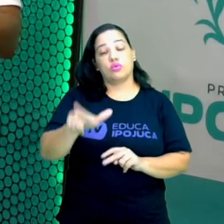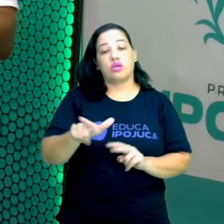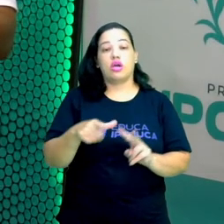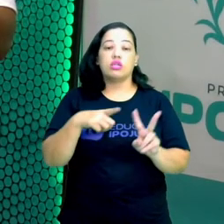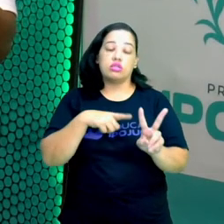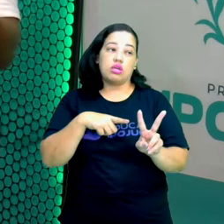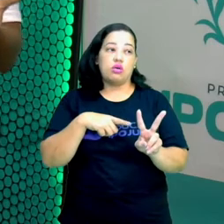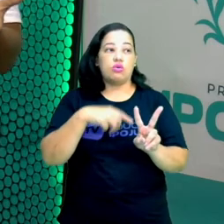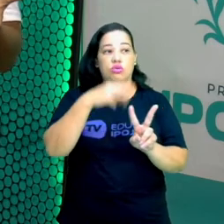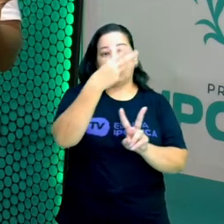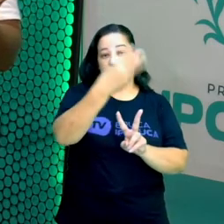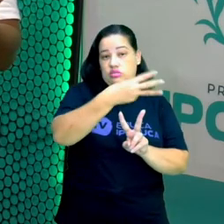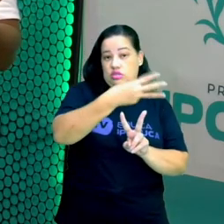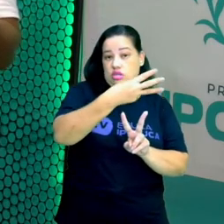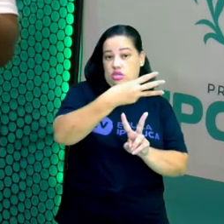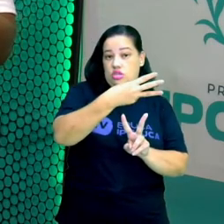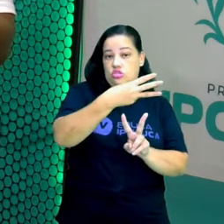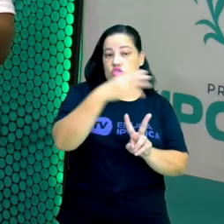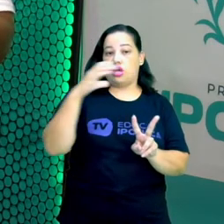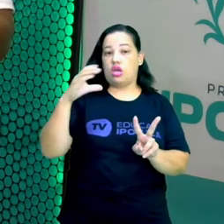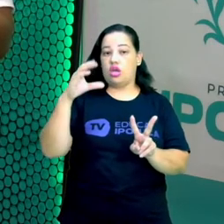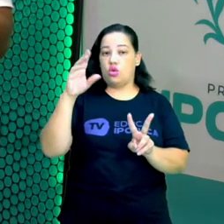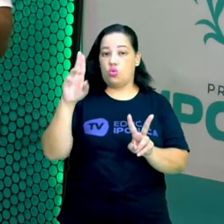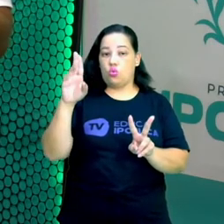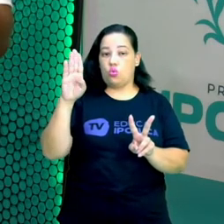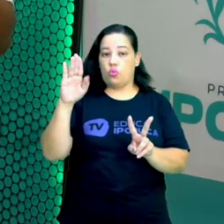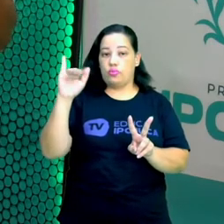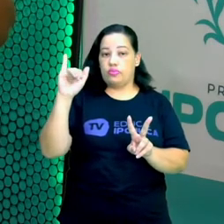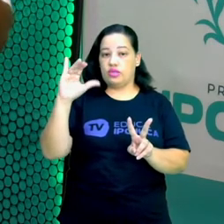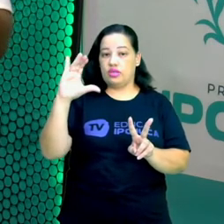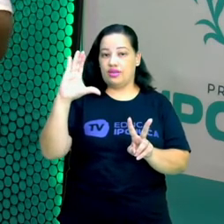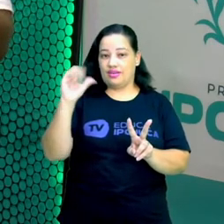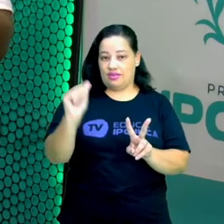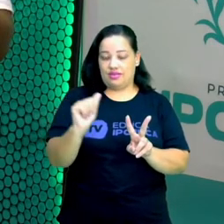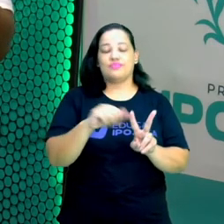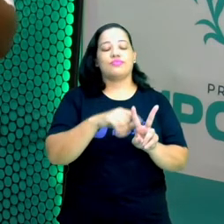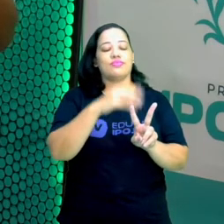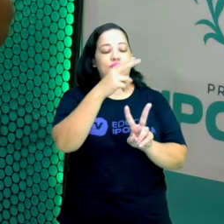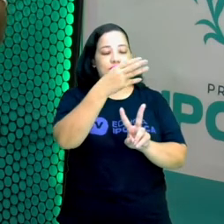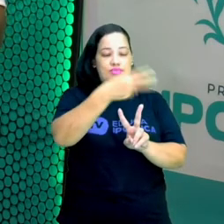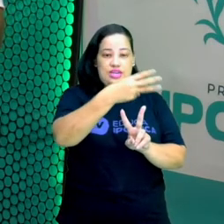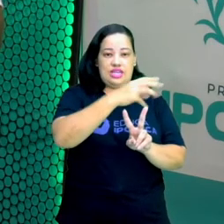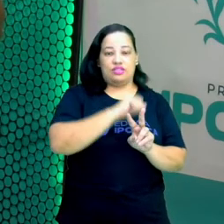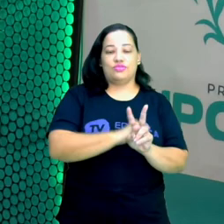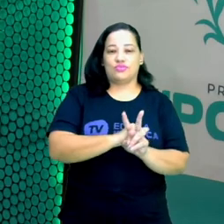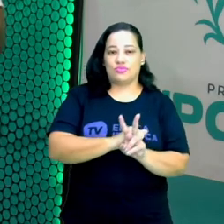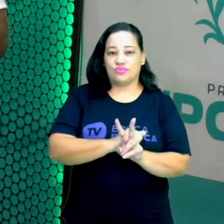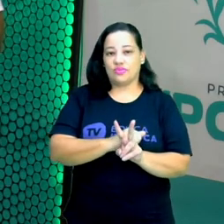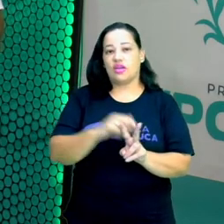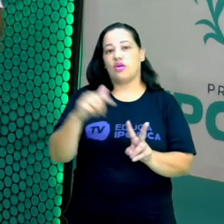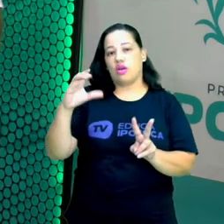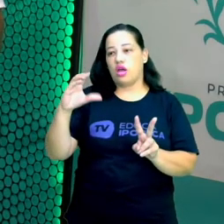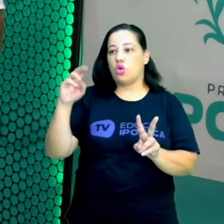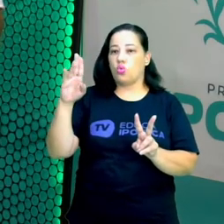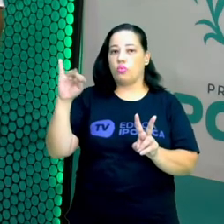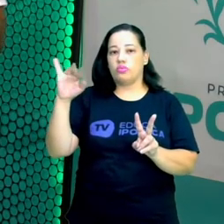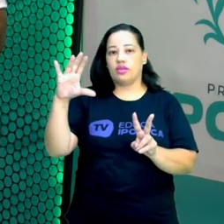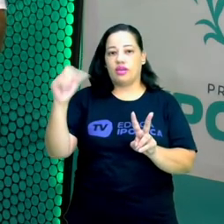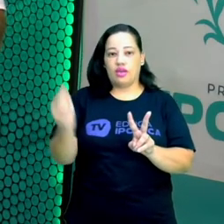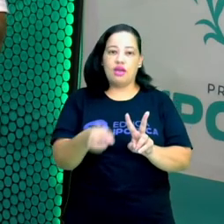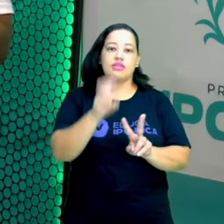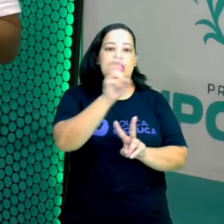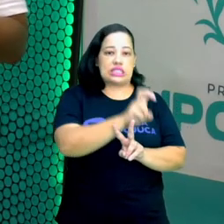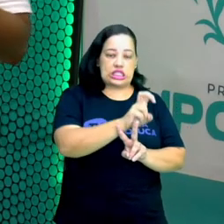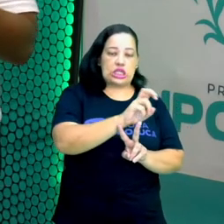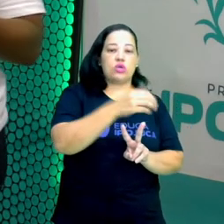quando o índice é 3, ok? Raiz quinta, índice 5, e assim por diante, porque